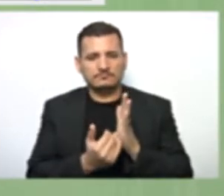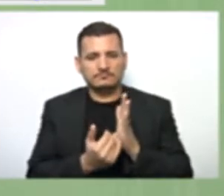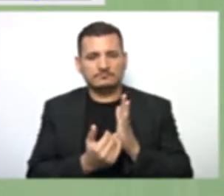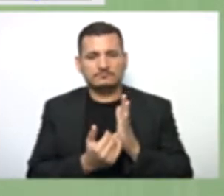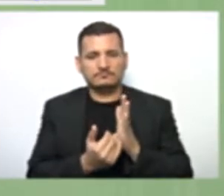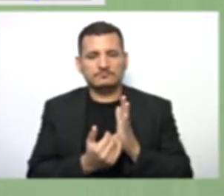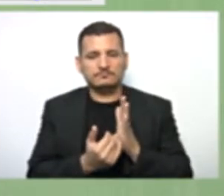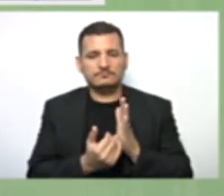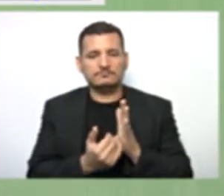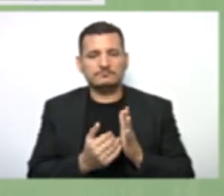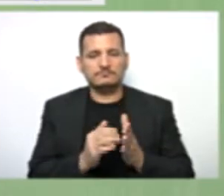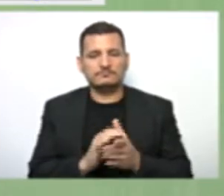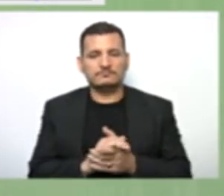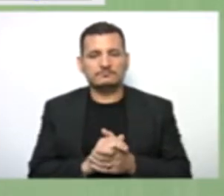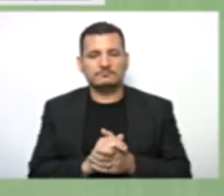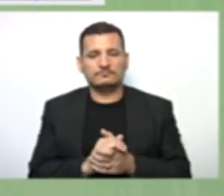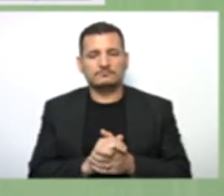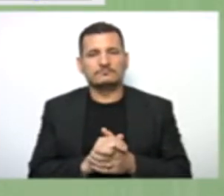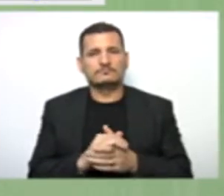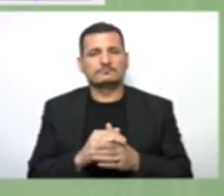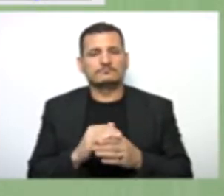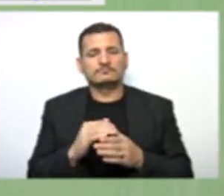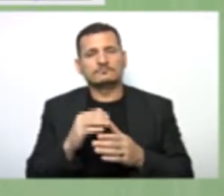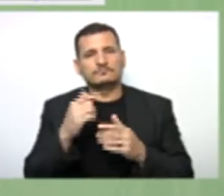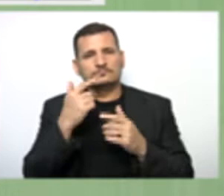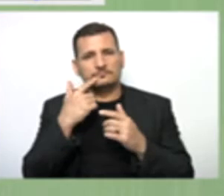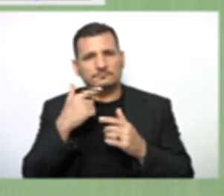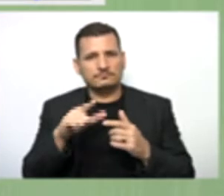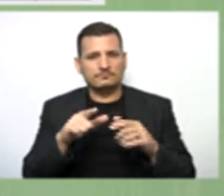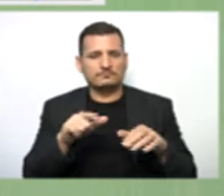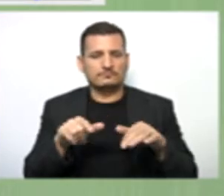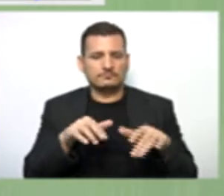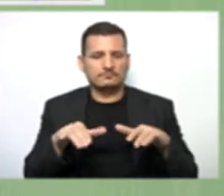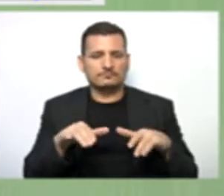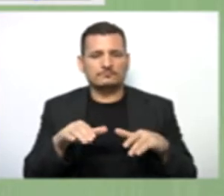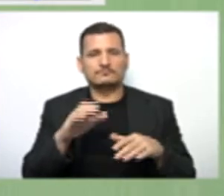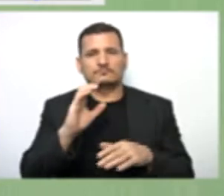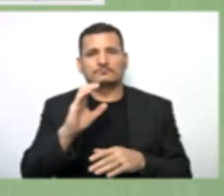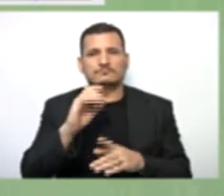um programa escrito na linguagem de programação C++.